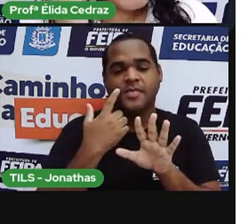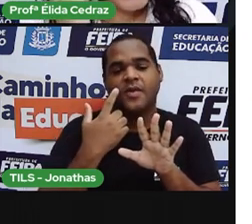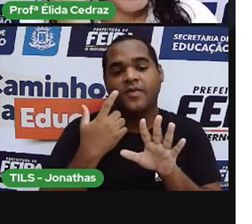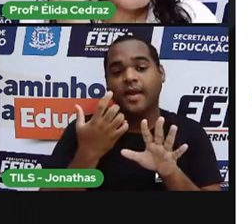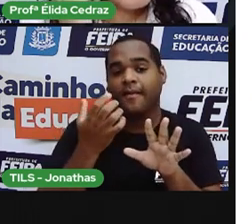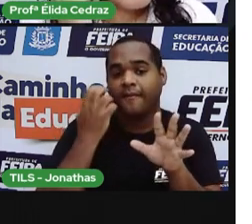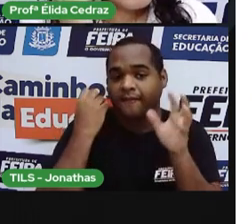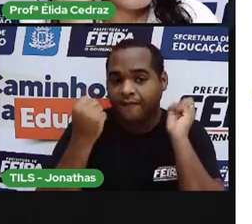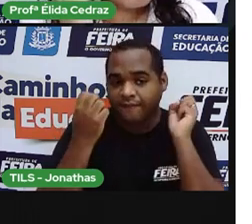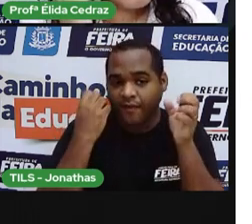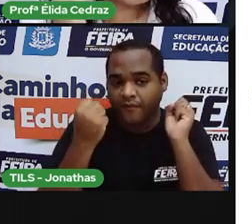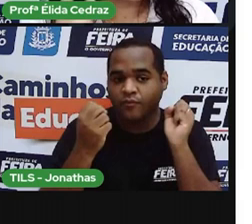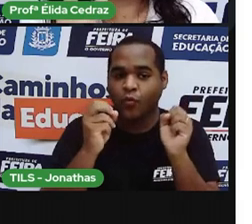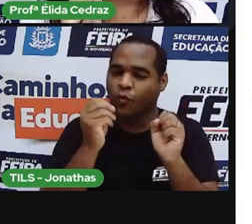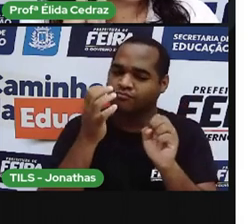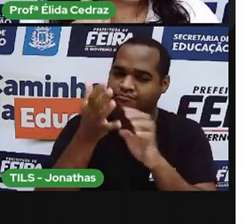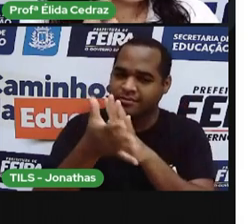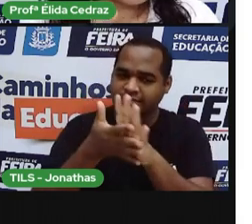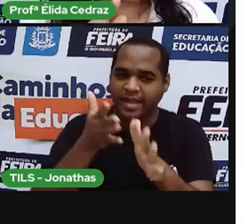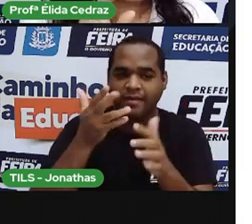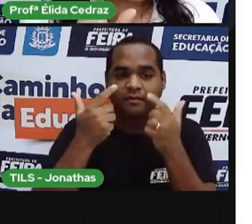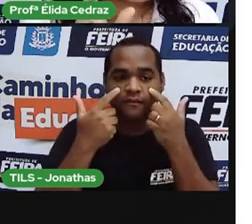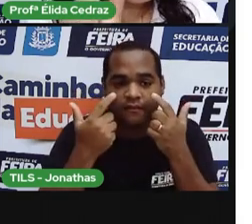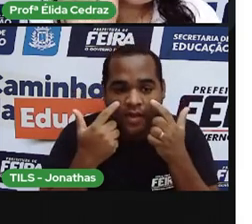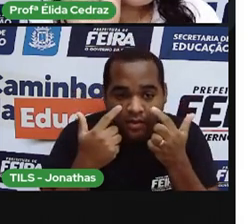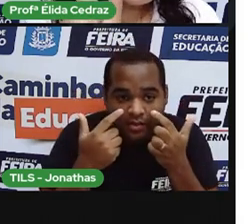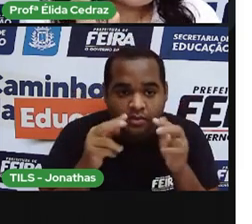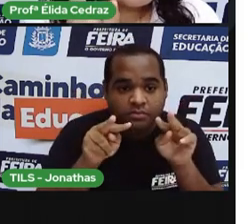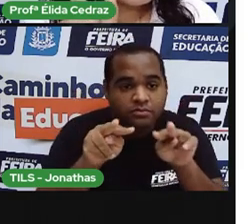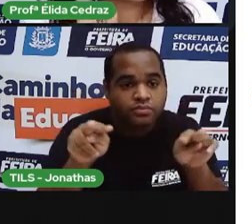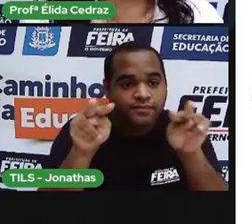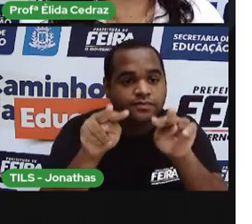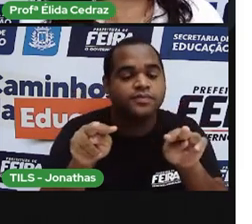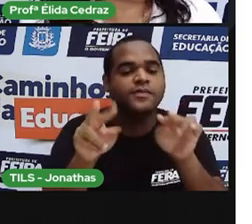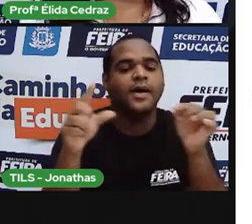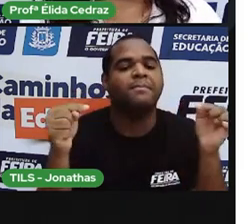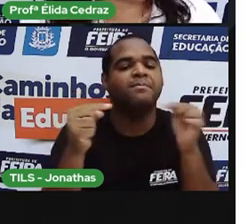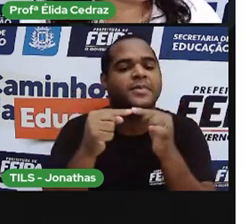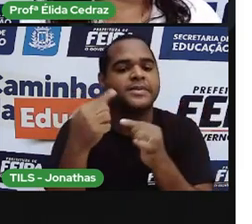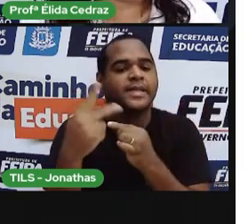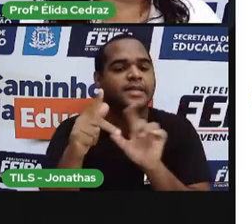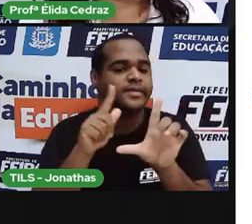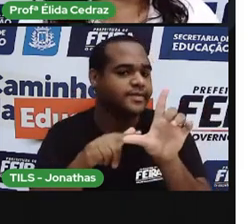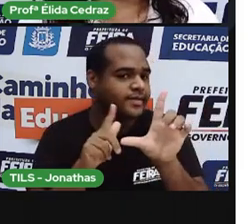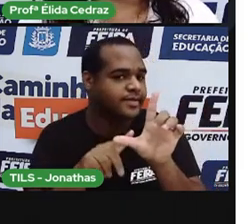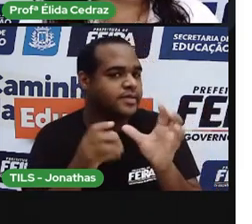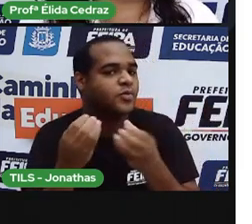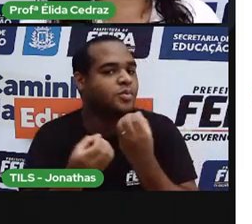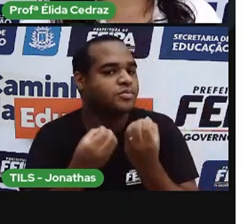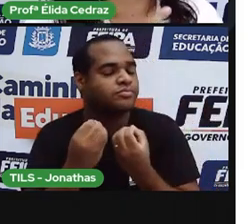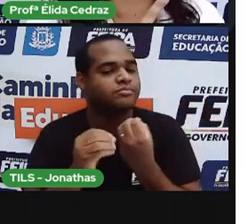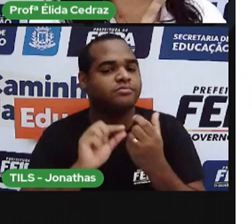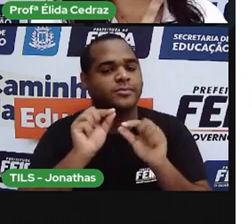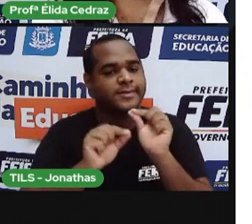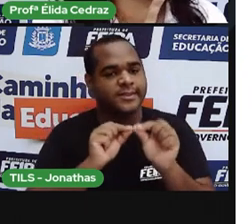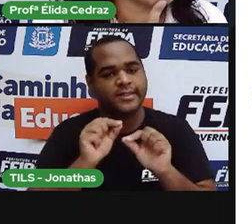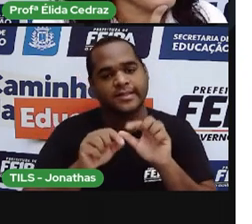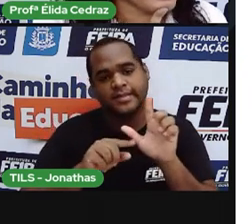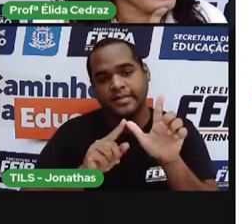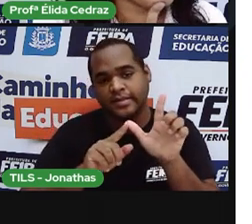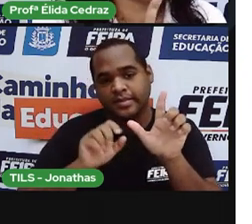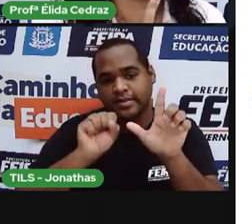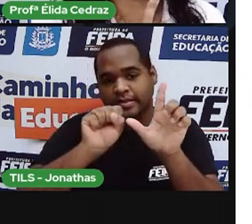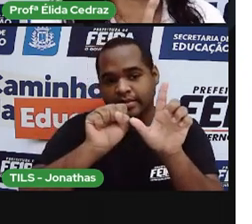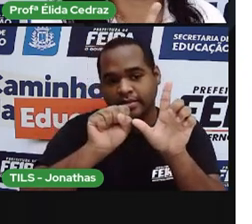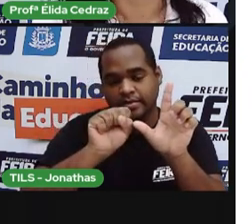ouve a sílaba, você sabe quais são as letrinhas que vão estar nela. Preste atenção. Sa,